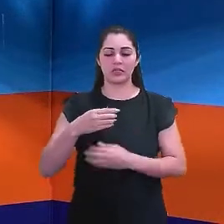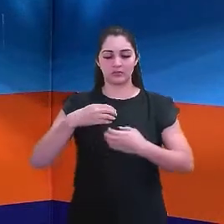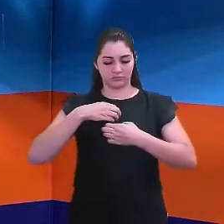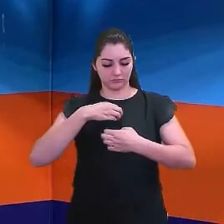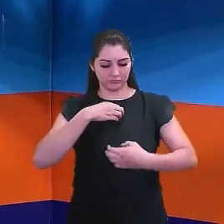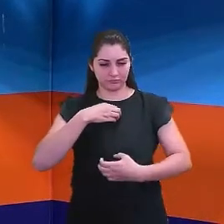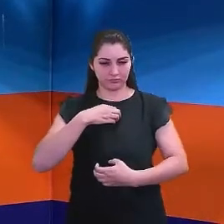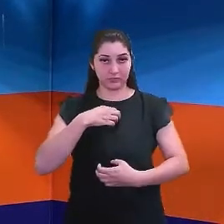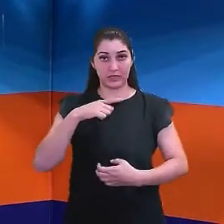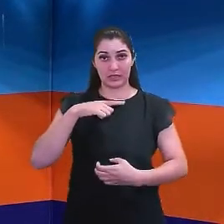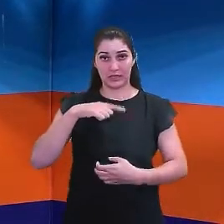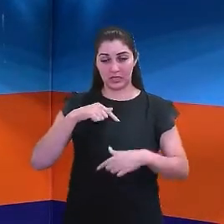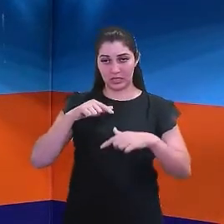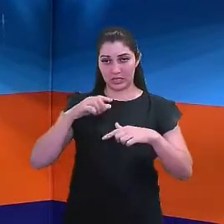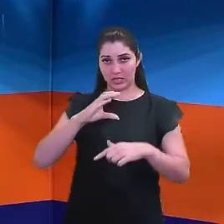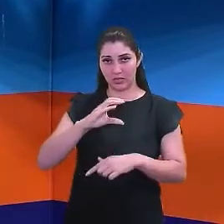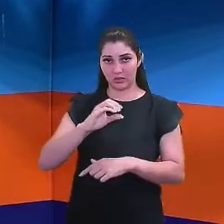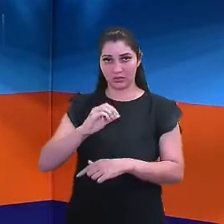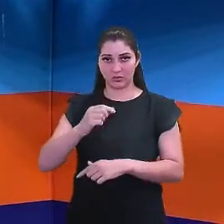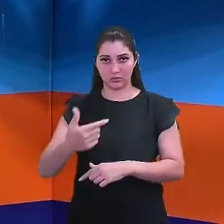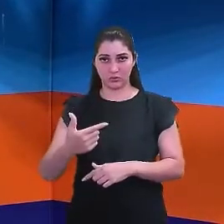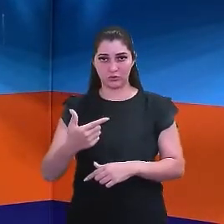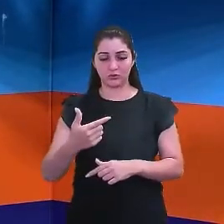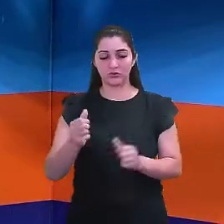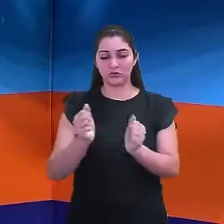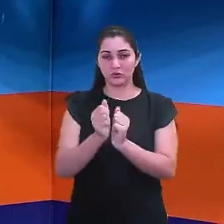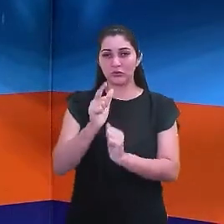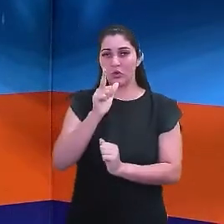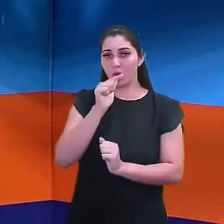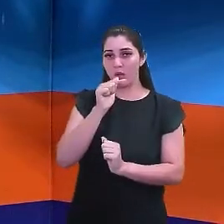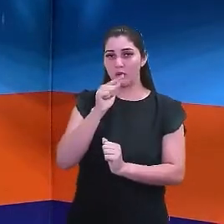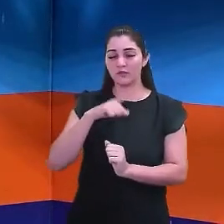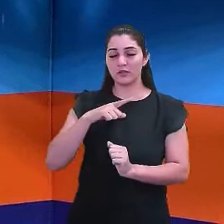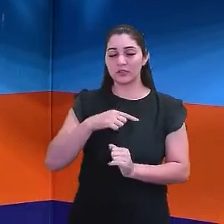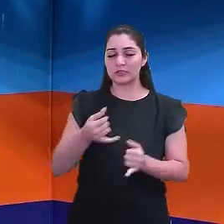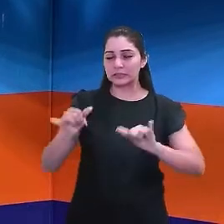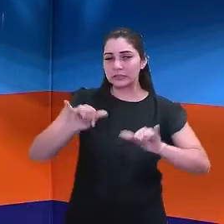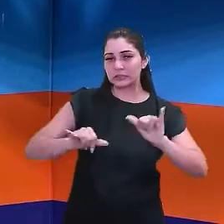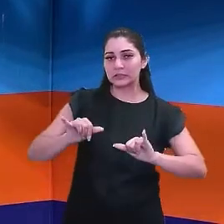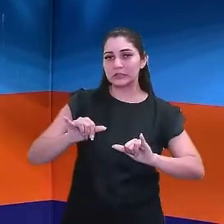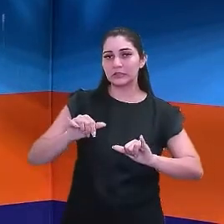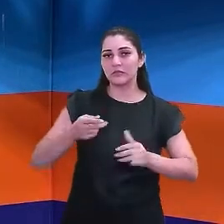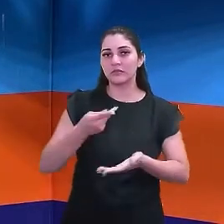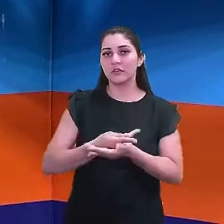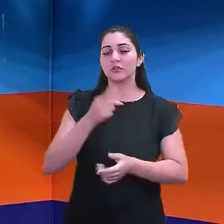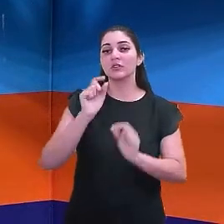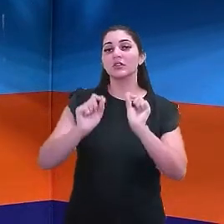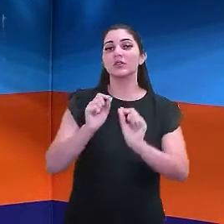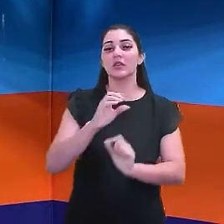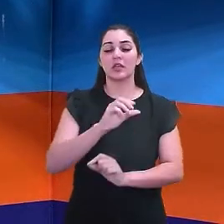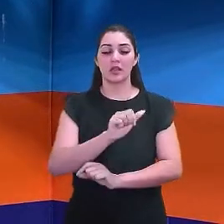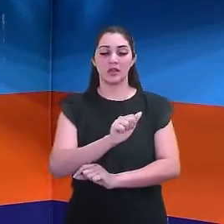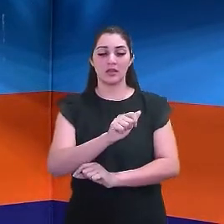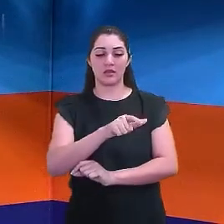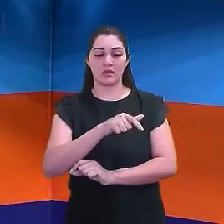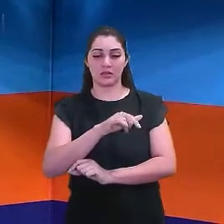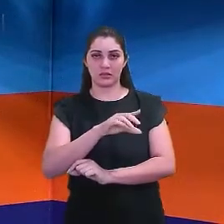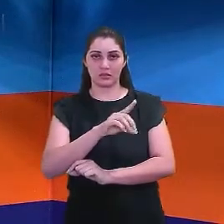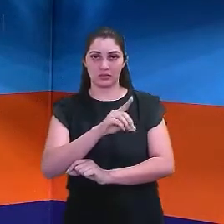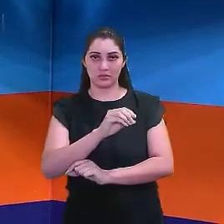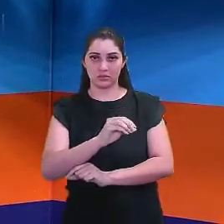tem lá gás carbônico e água. Vai ocorrer uma reação química que vai formar o ácido carbônico, né? E esse